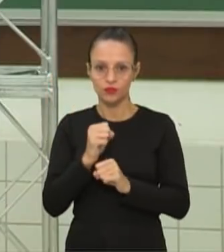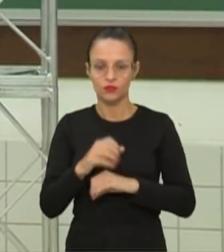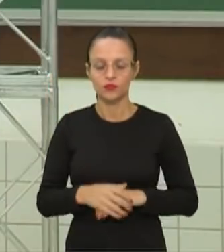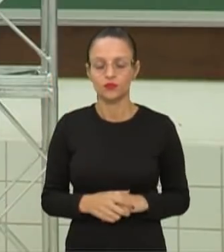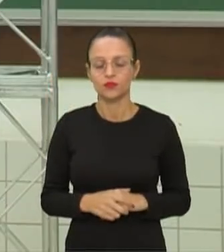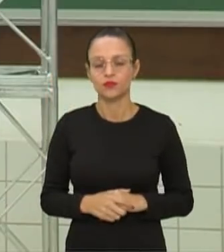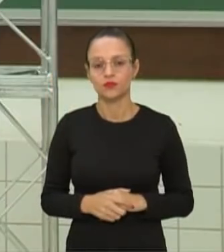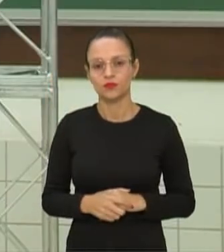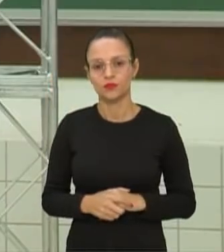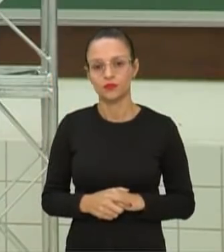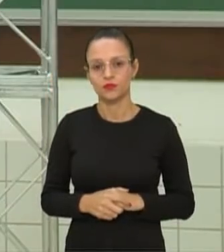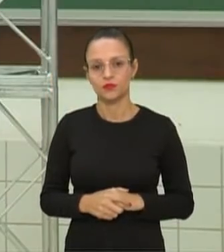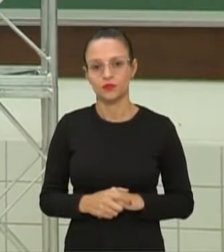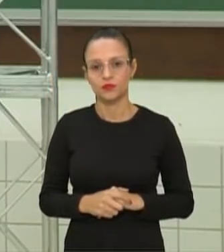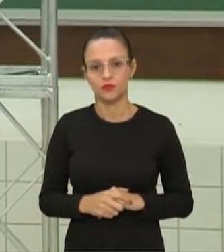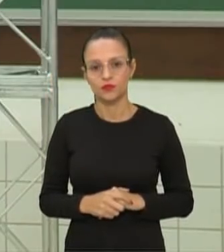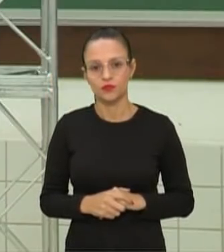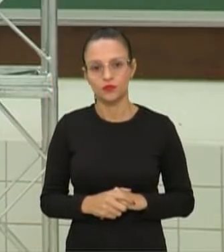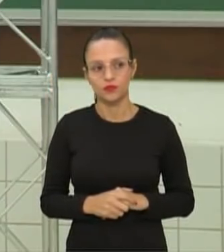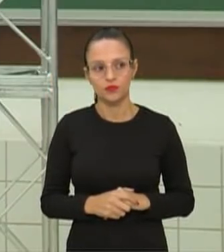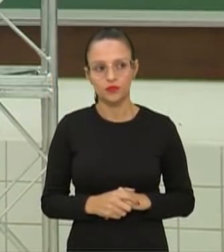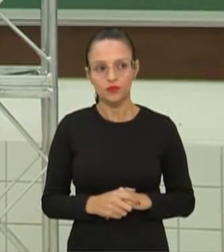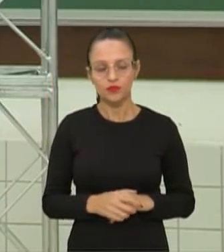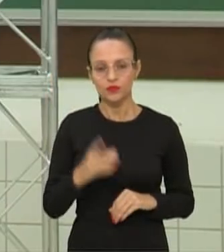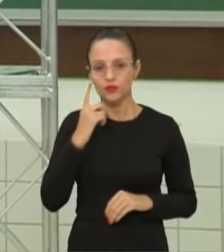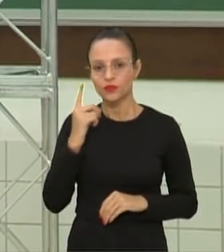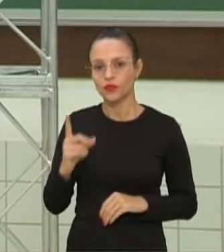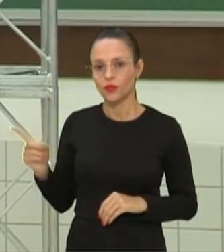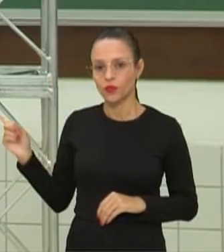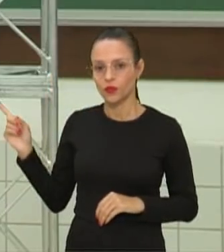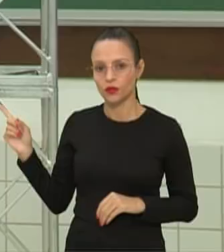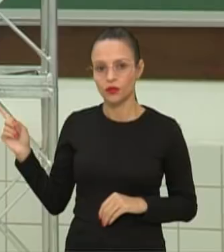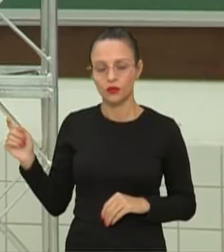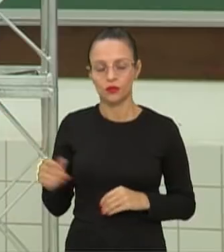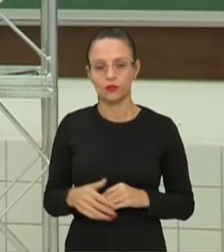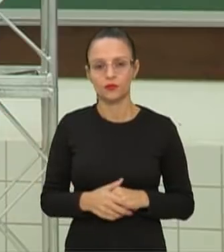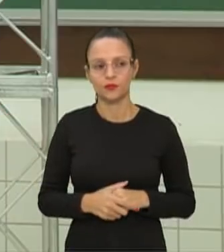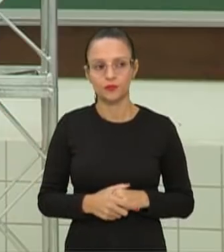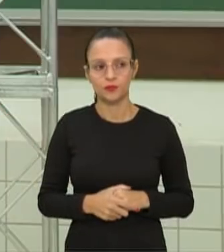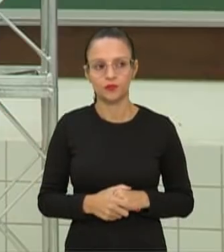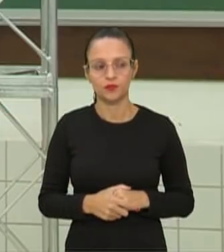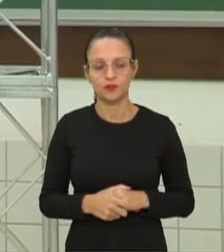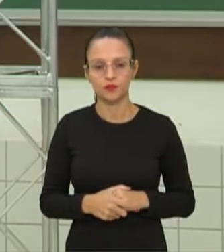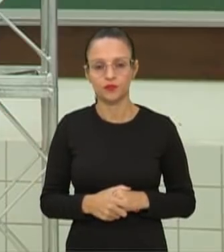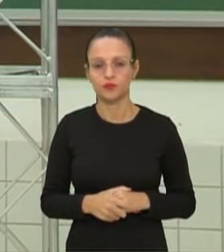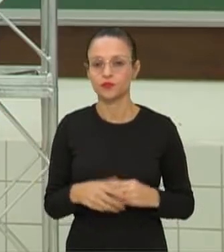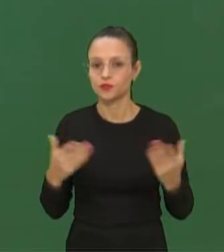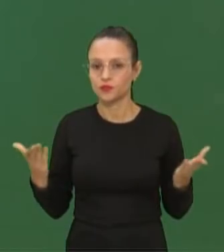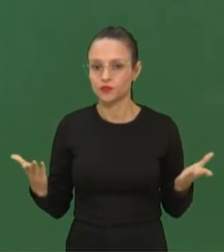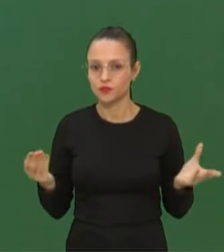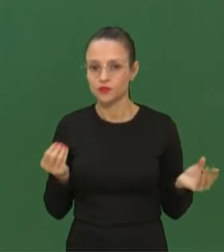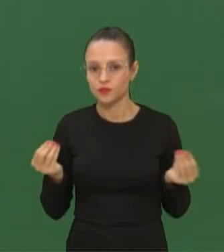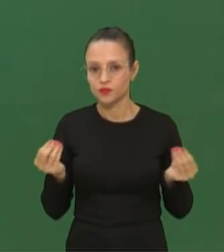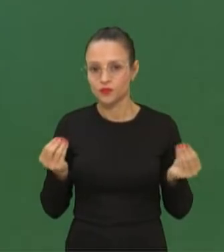E aqui é x mais 5 sobre 2. Tá? Então, vai ficar o